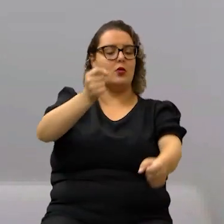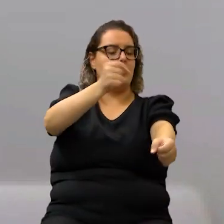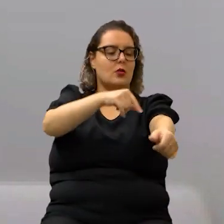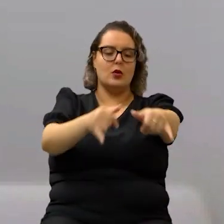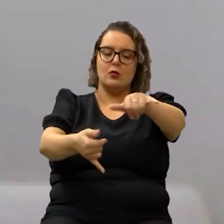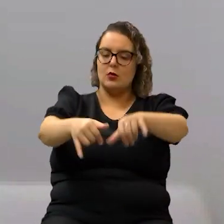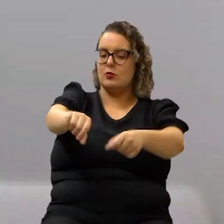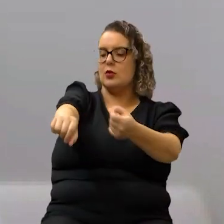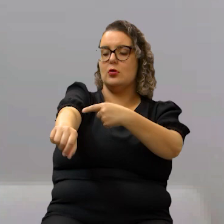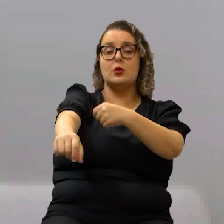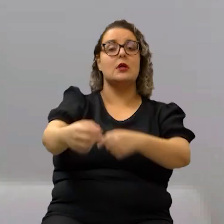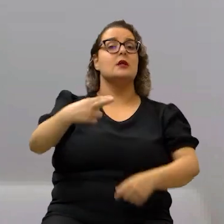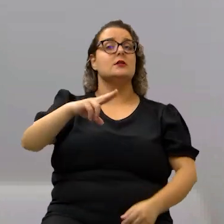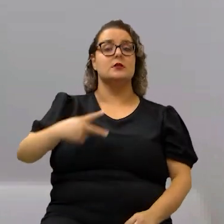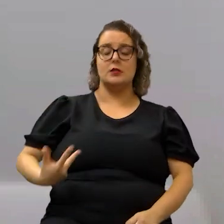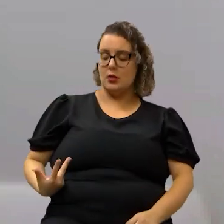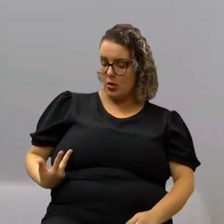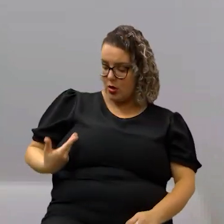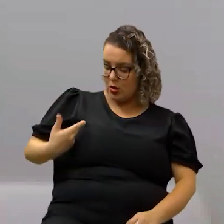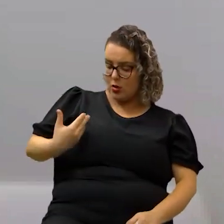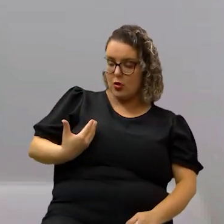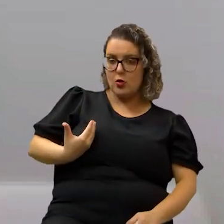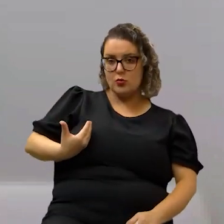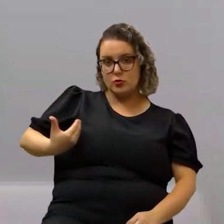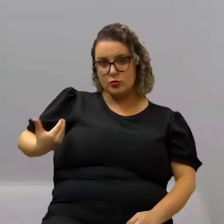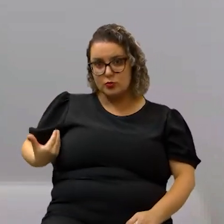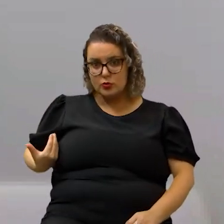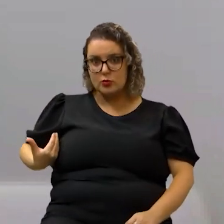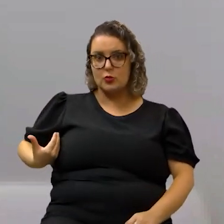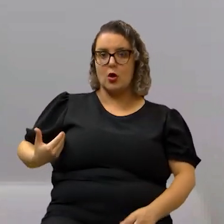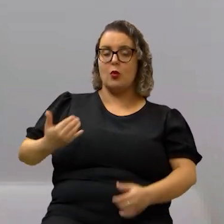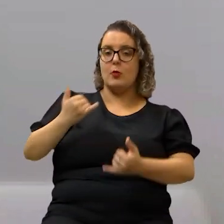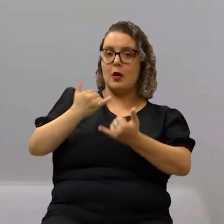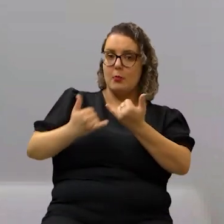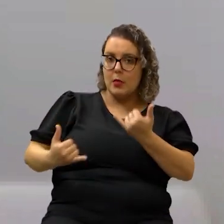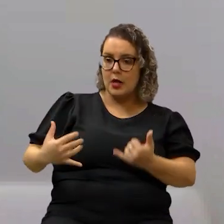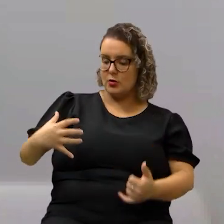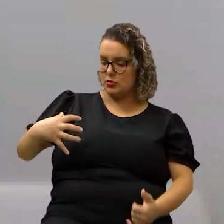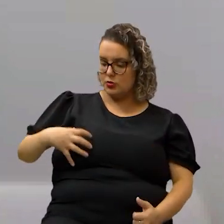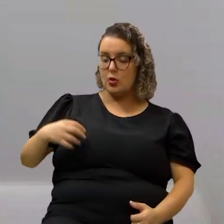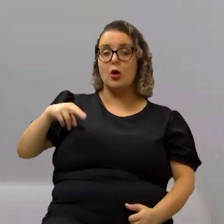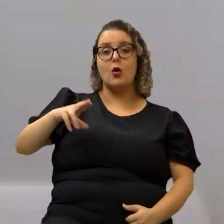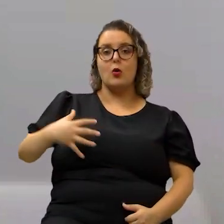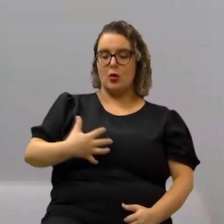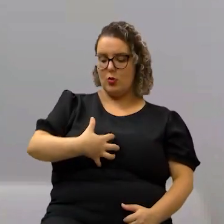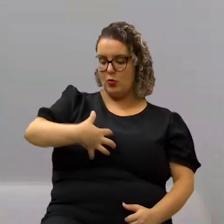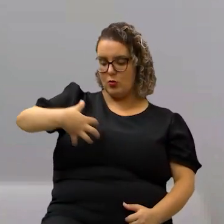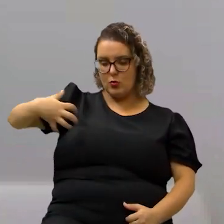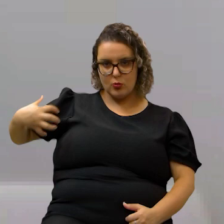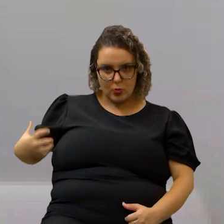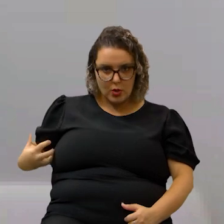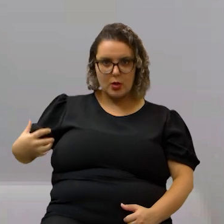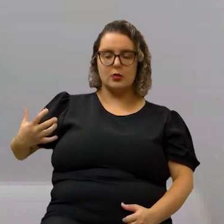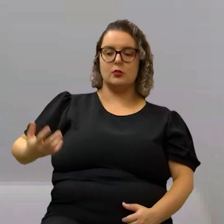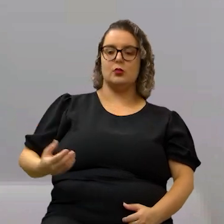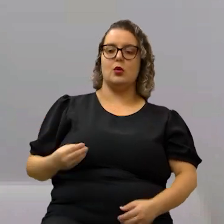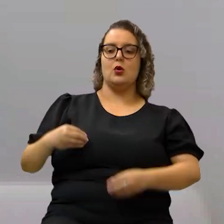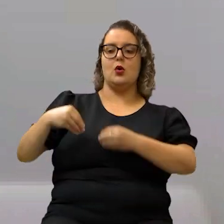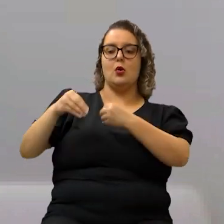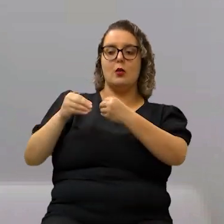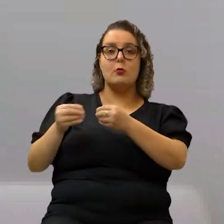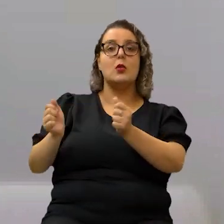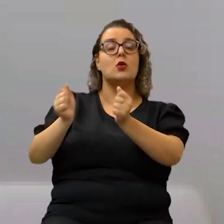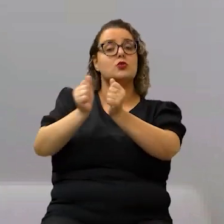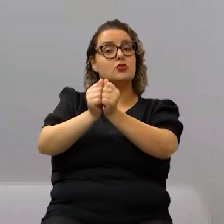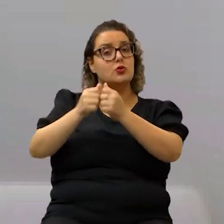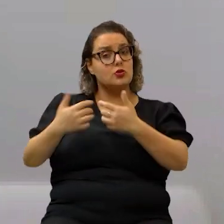precisar da quimioterapia. Se a cirurgia vai ser a retirada de uma parte só da mama ou a mama toda com a cirurgia